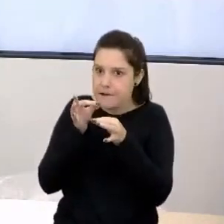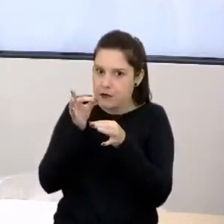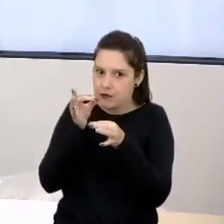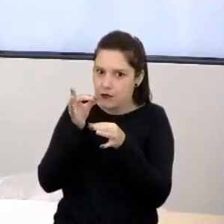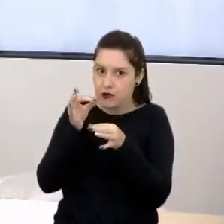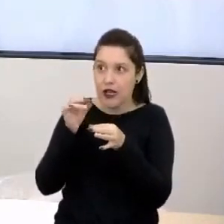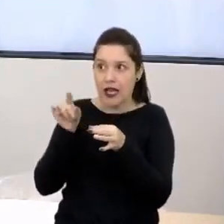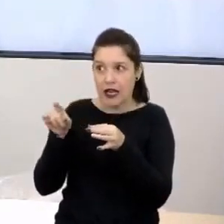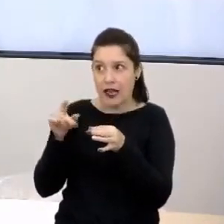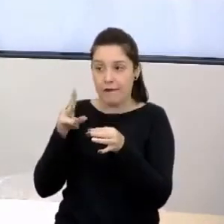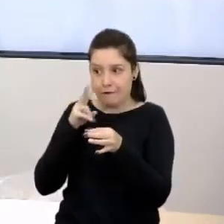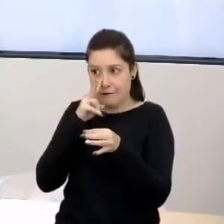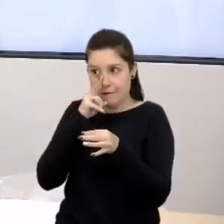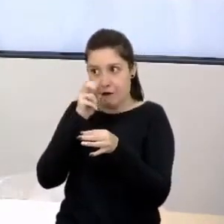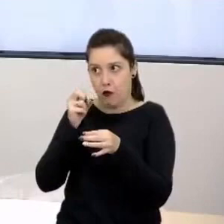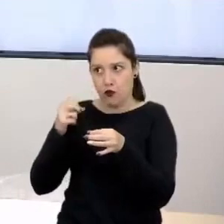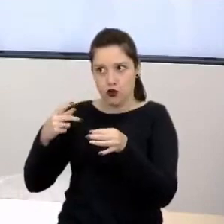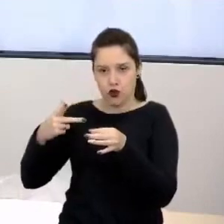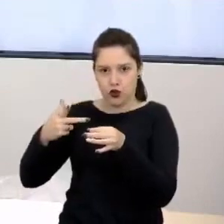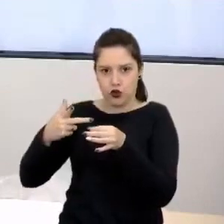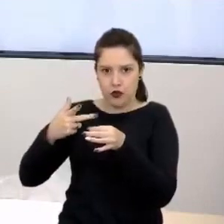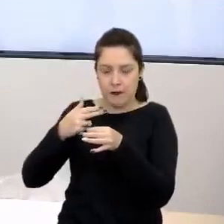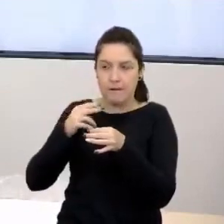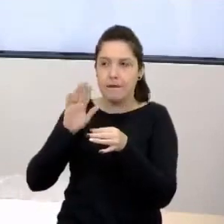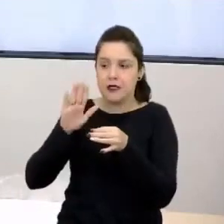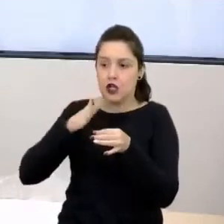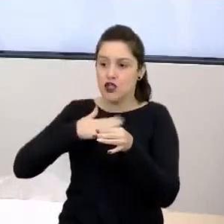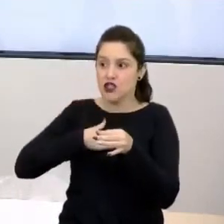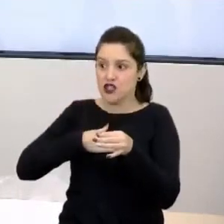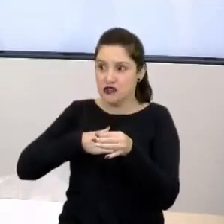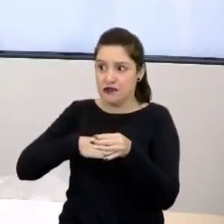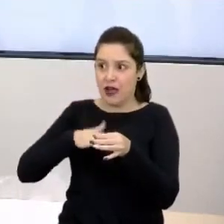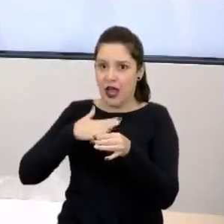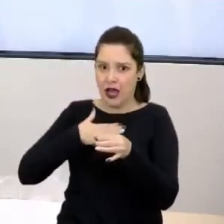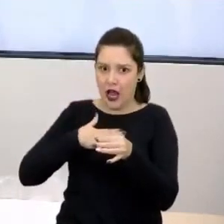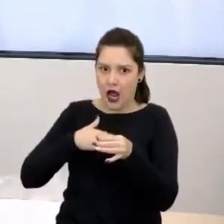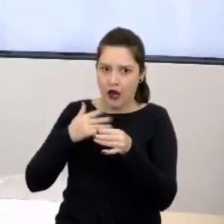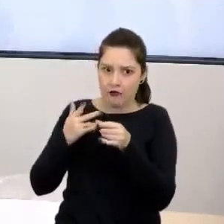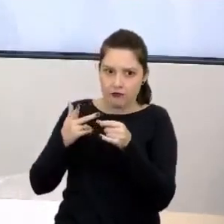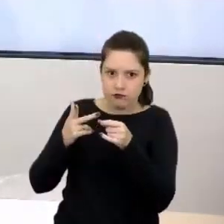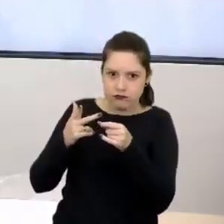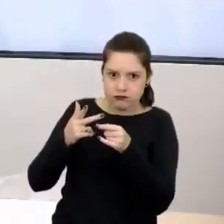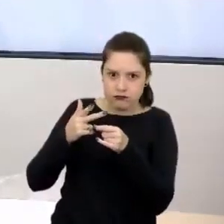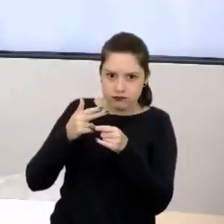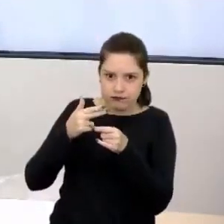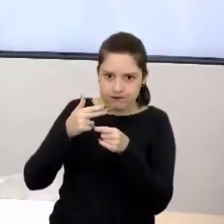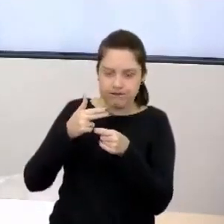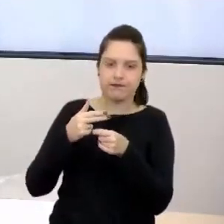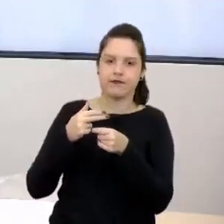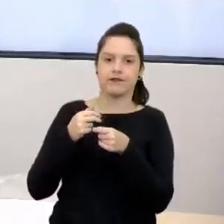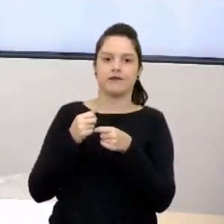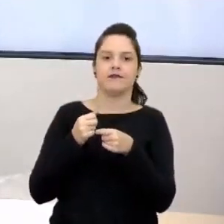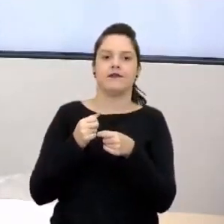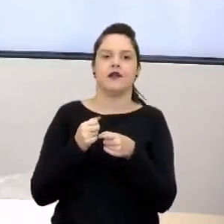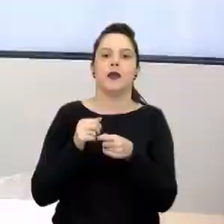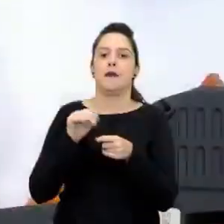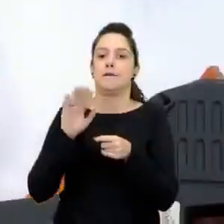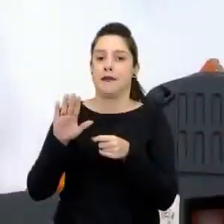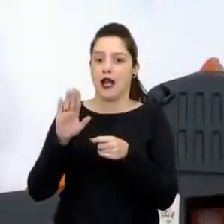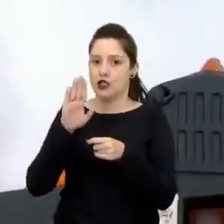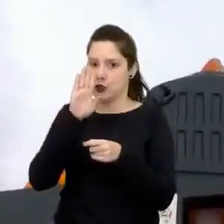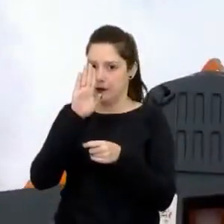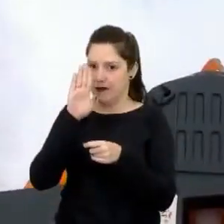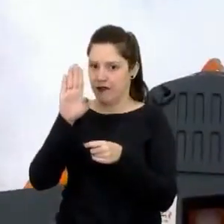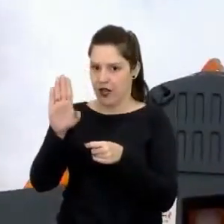alicate de corte. E aí você vai bem devagar só pra você cortar o plástico, senão você corta o fio inteiro e não ajuda muito. Mas de preferência peça